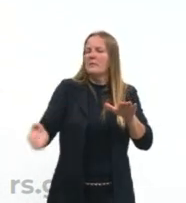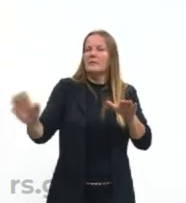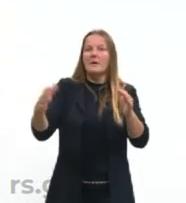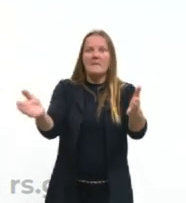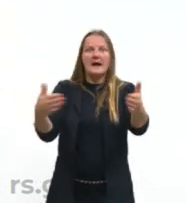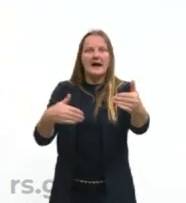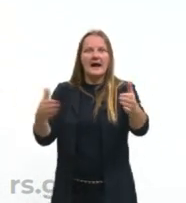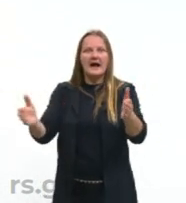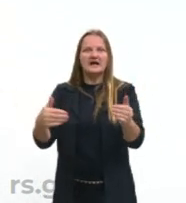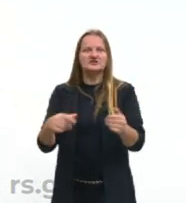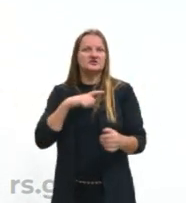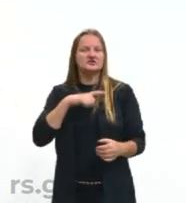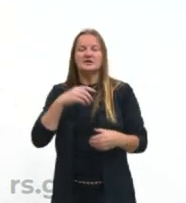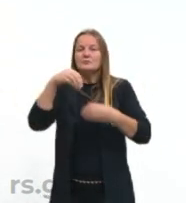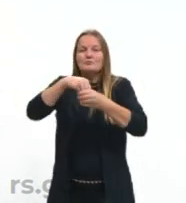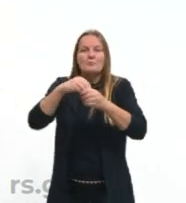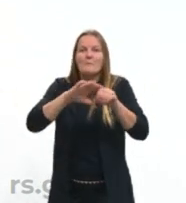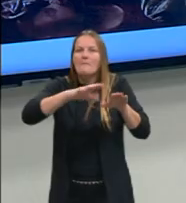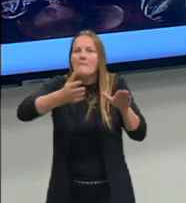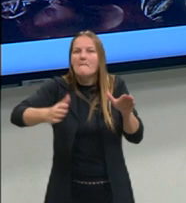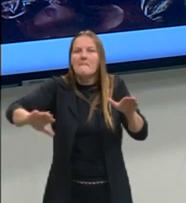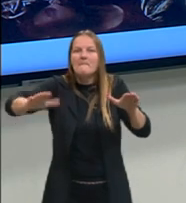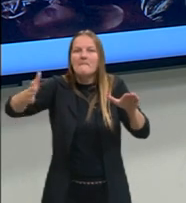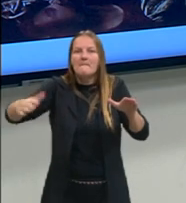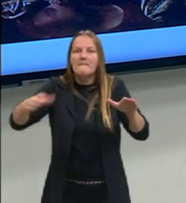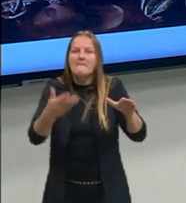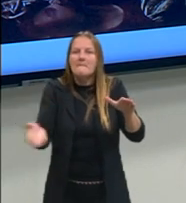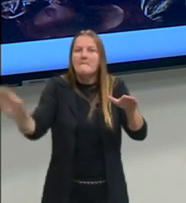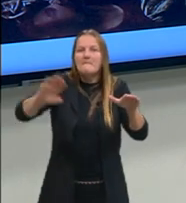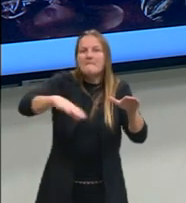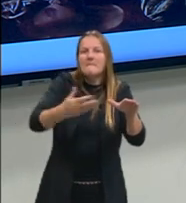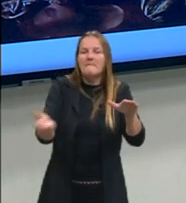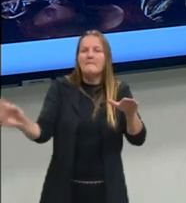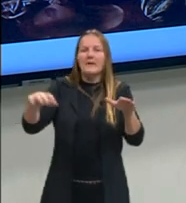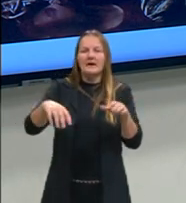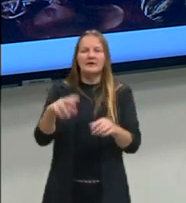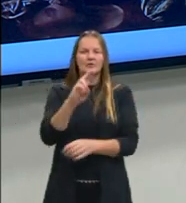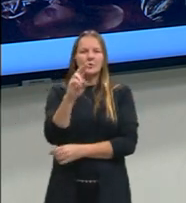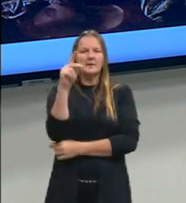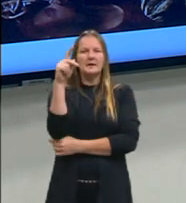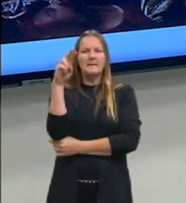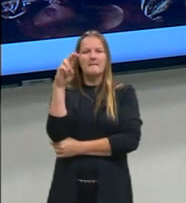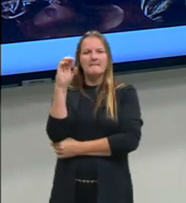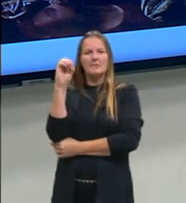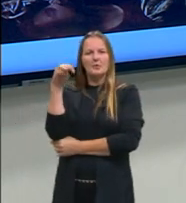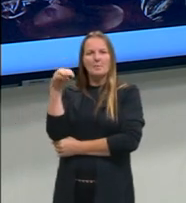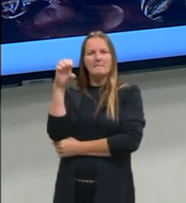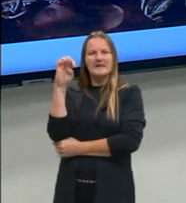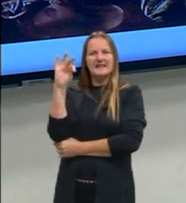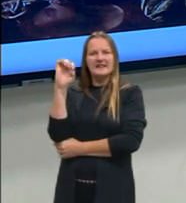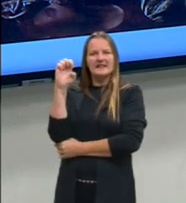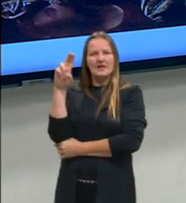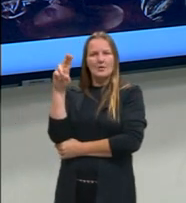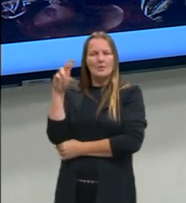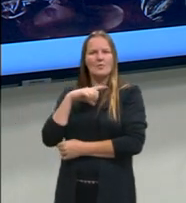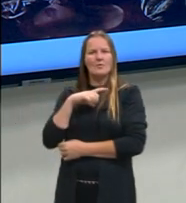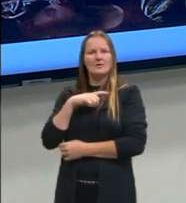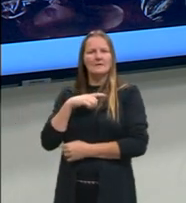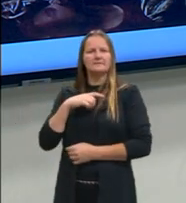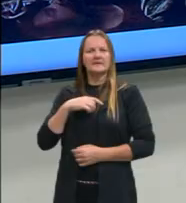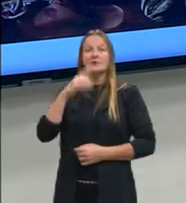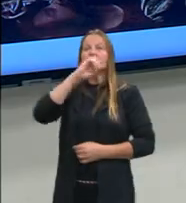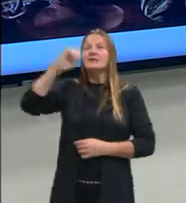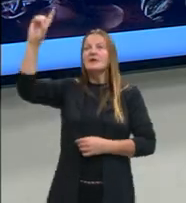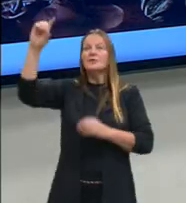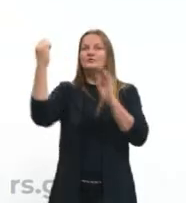Estavam todos os males do mundo e o irmão do prometeu prometeu que era Deus do Fogo ele tomou a pandora como